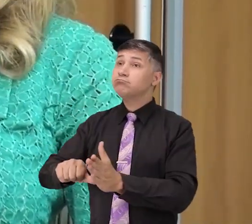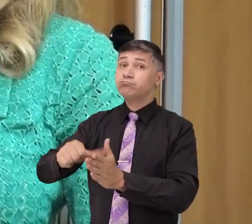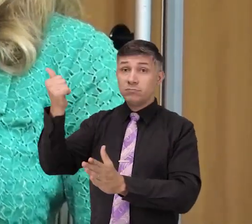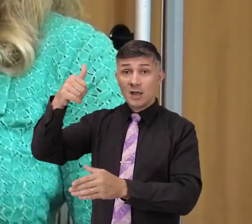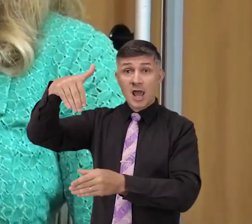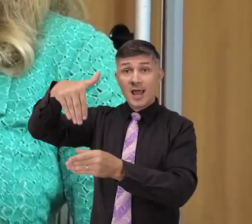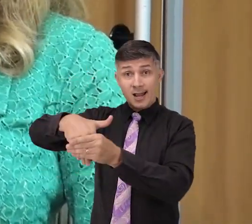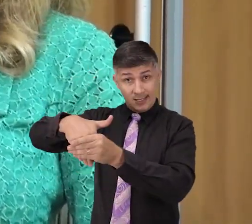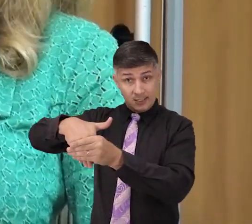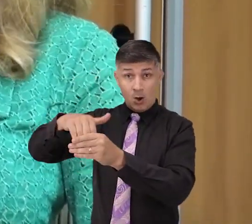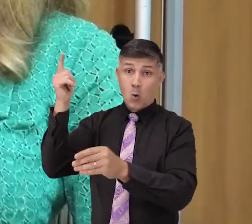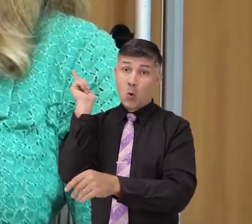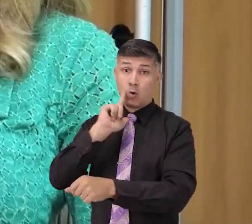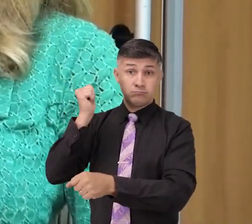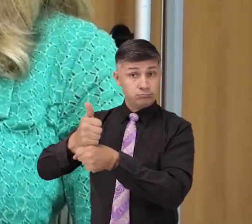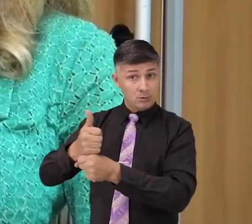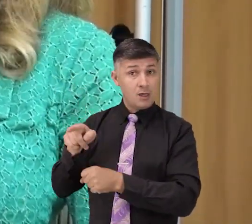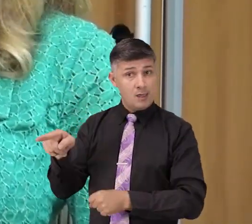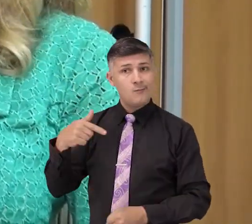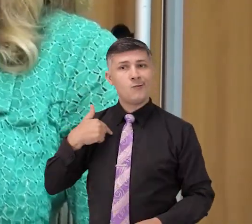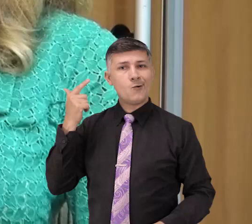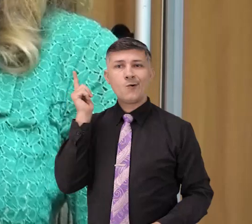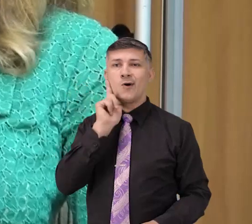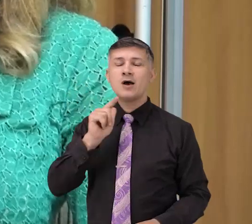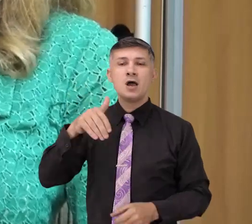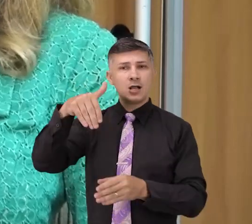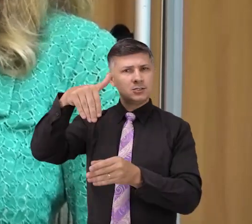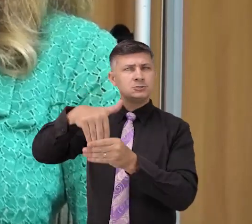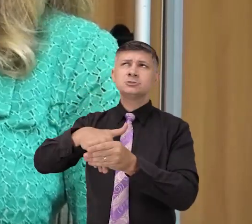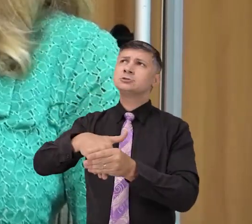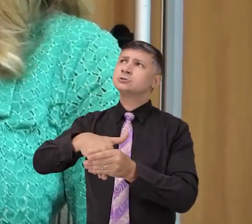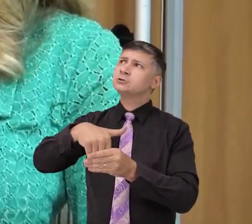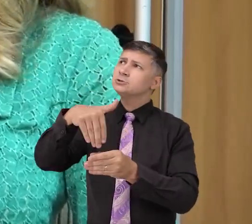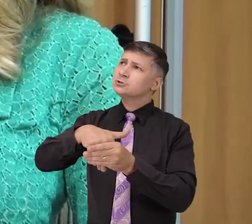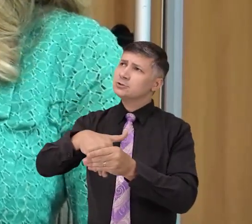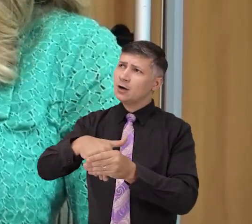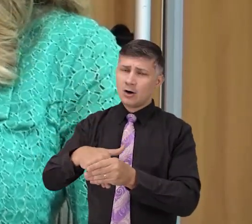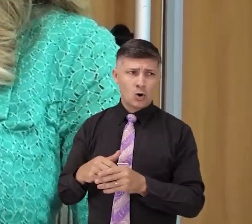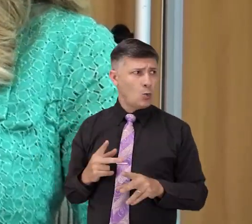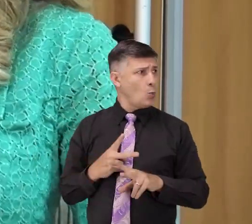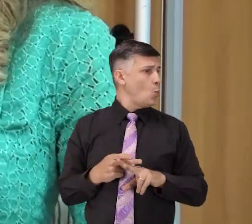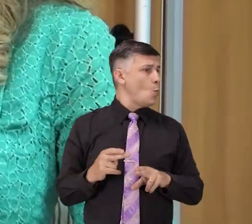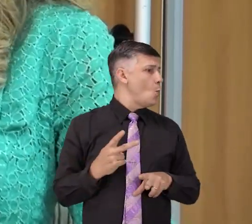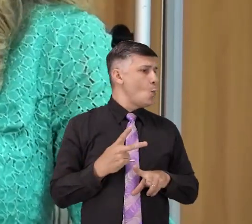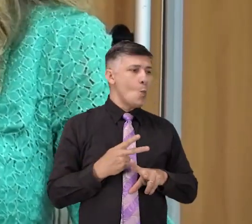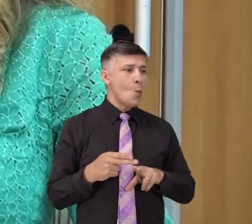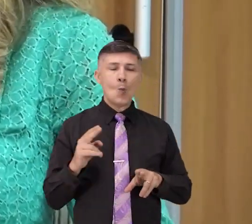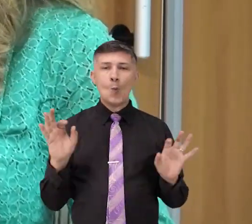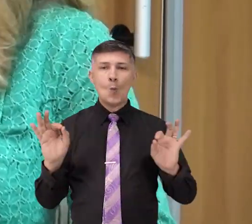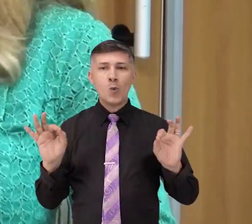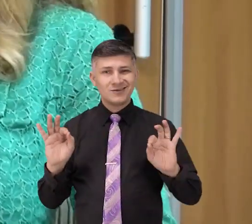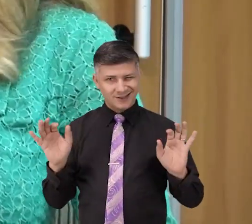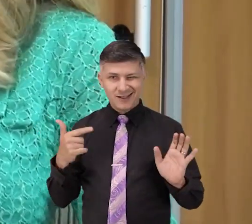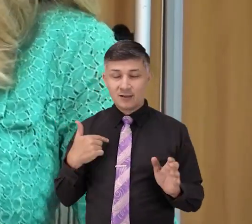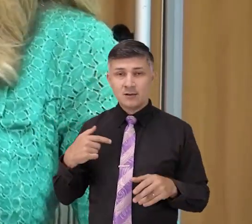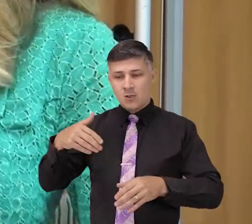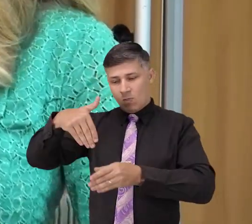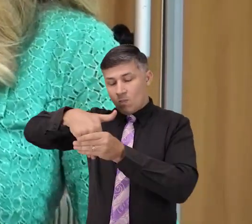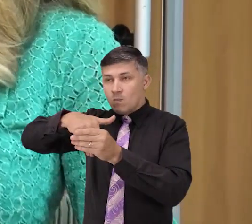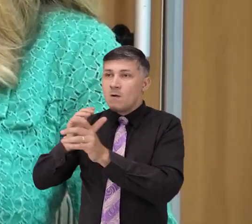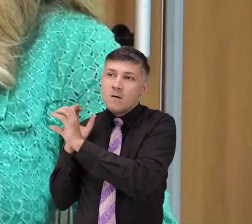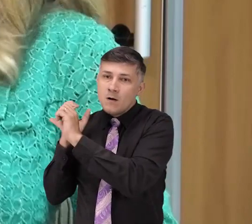minha primeira eleição, e nós fizemos a eleição praticamente na clandestinidade, né,